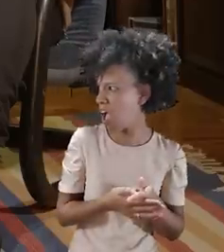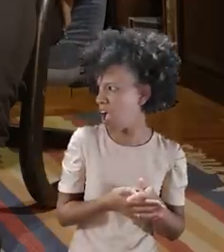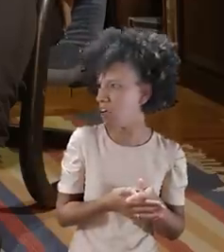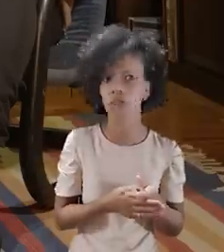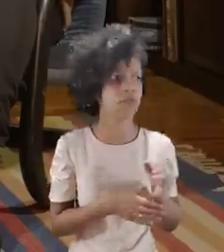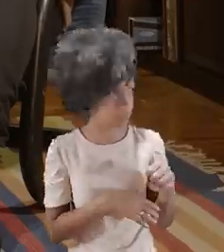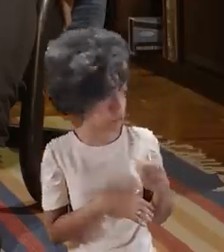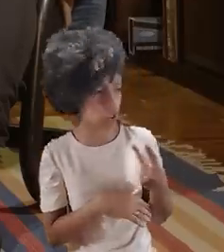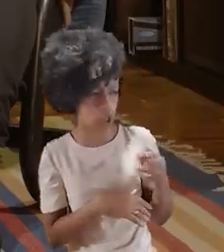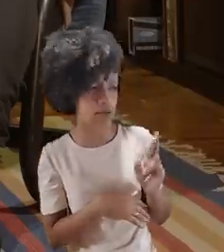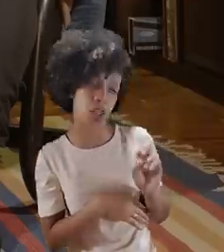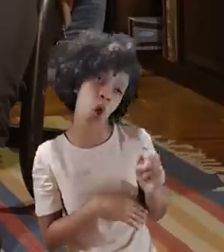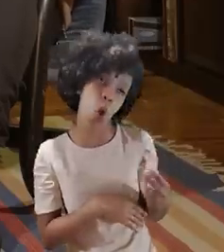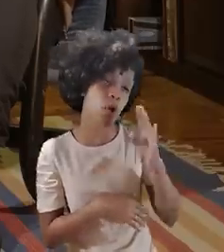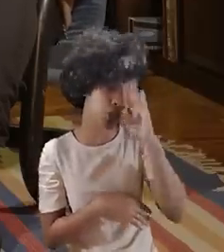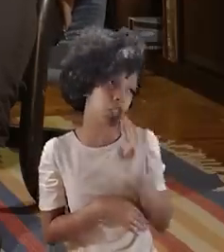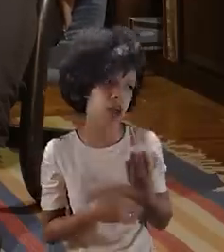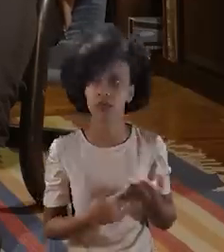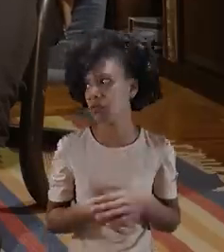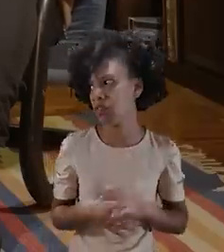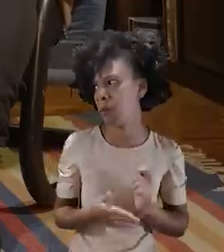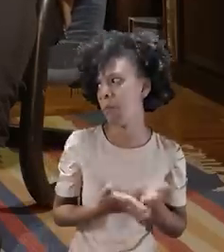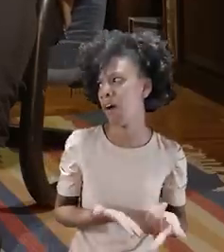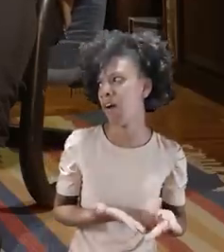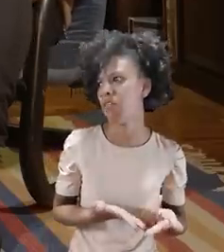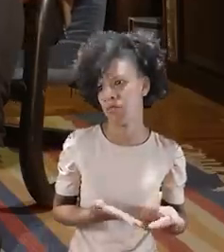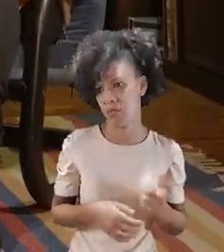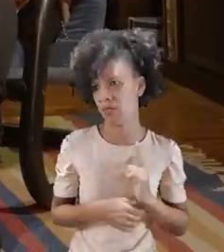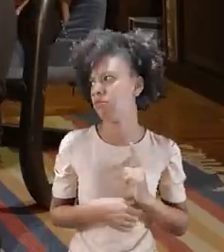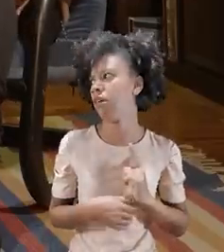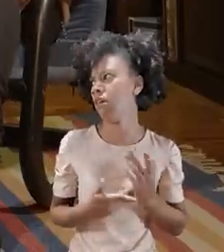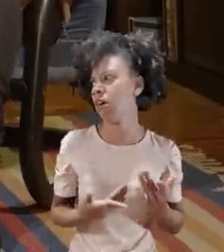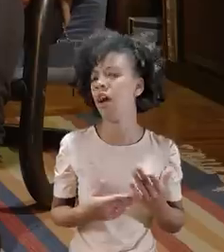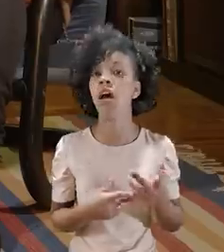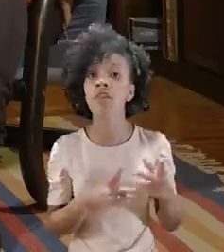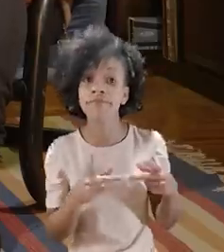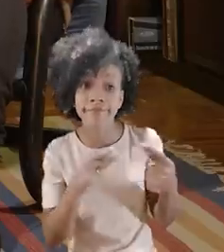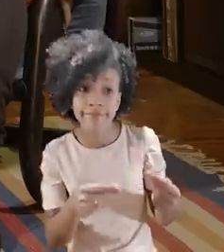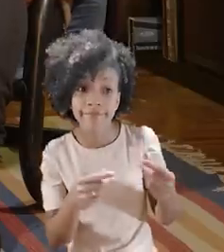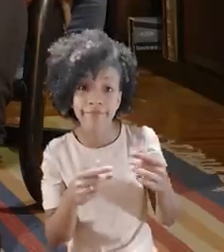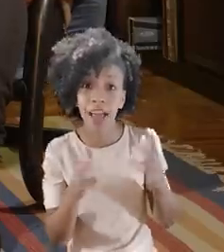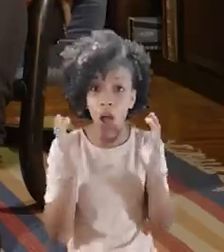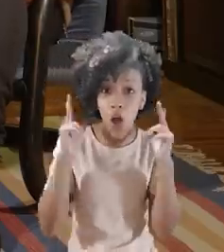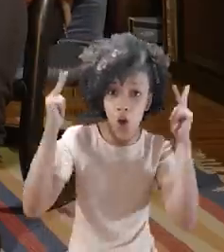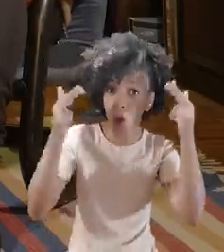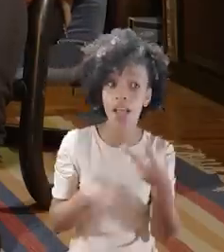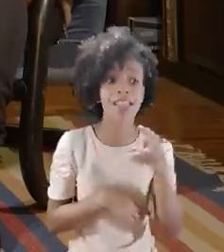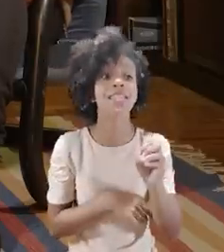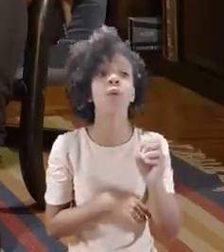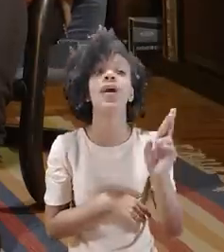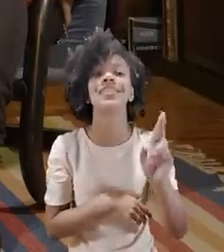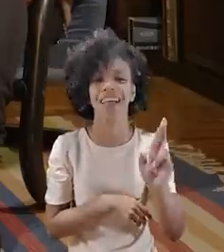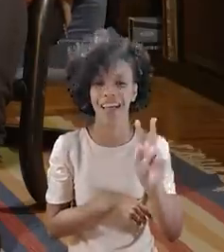12 horas ou é de graça algumas coisas que recebeu Acho então que ela é um corte lado te dou 50